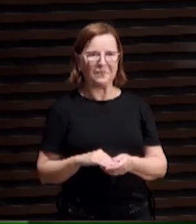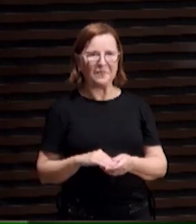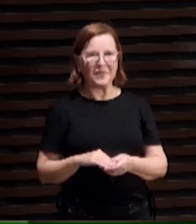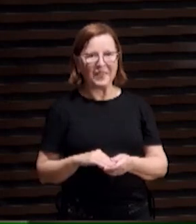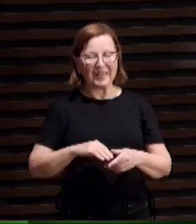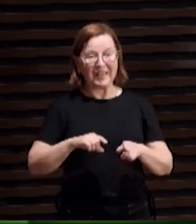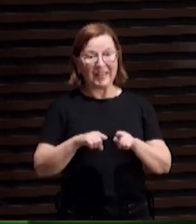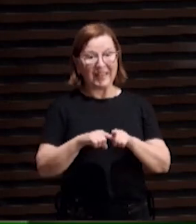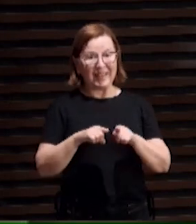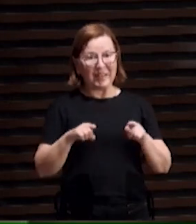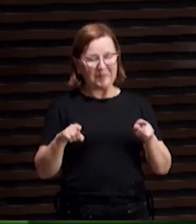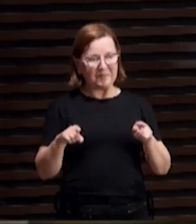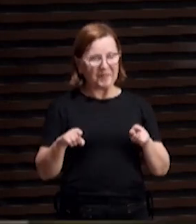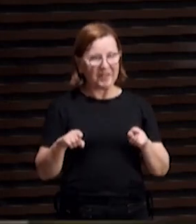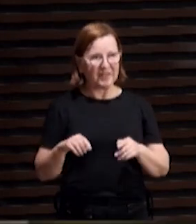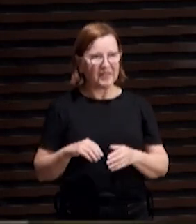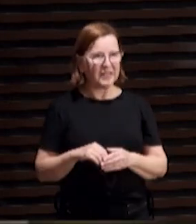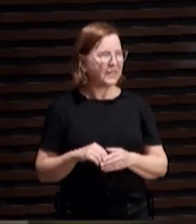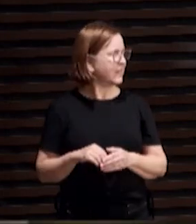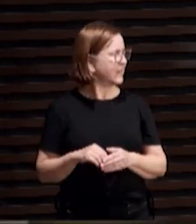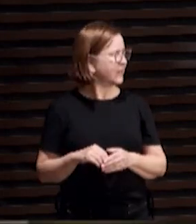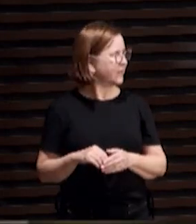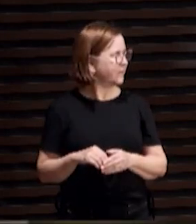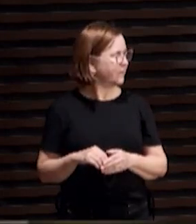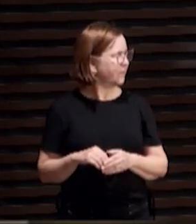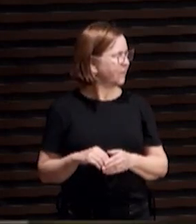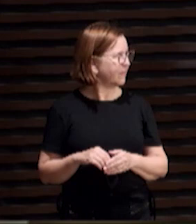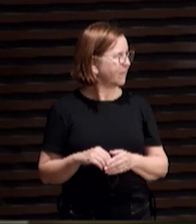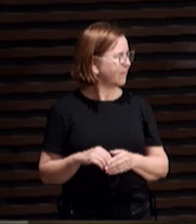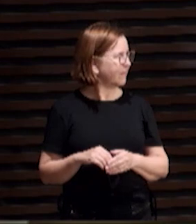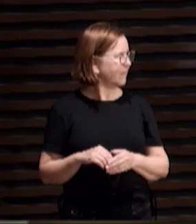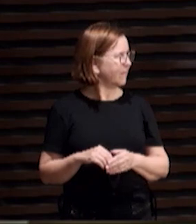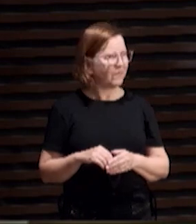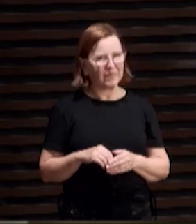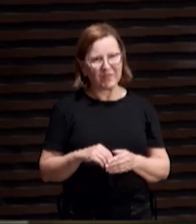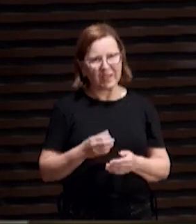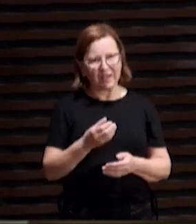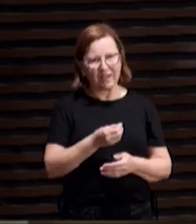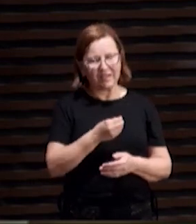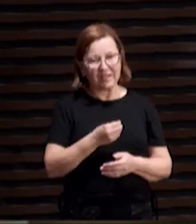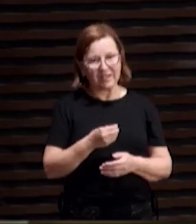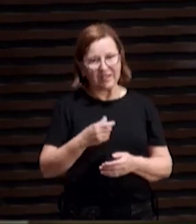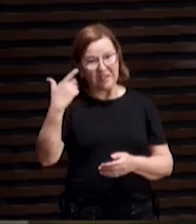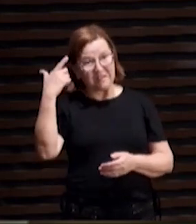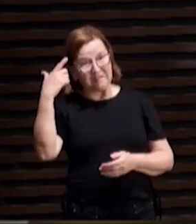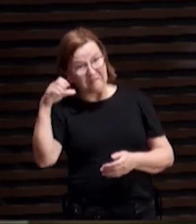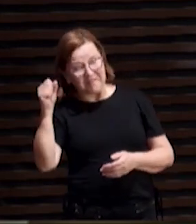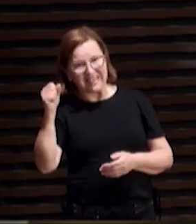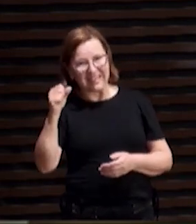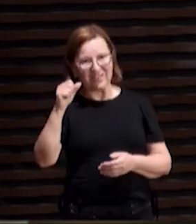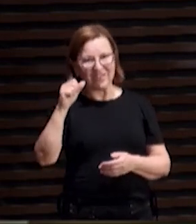em atos. Ó vida, não troces de mim, venceste Galileu, venceste